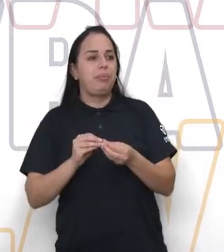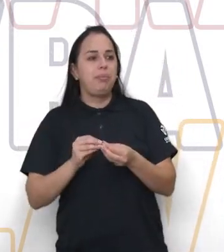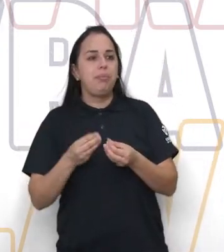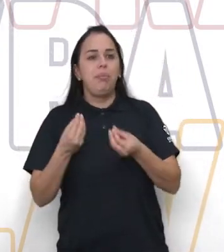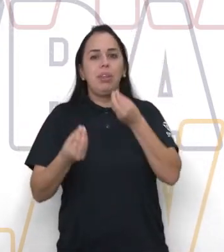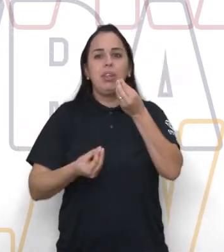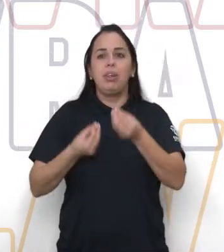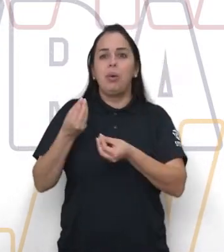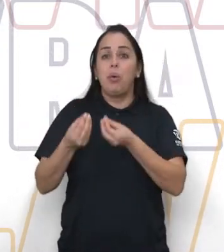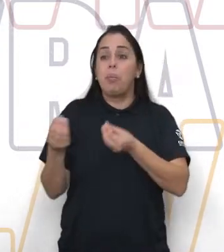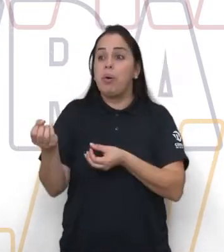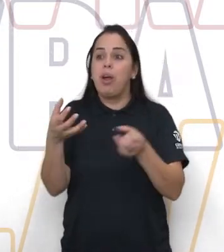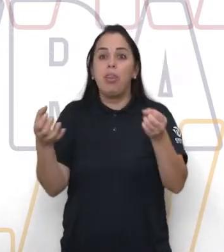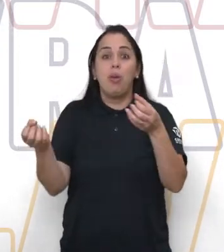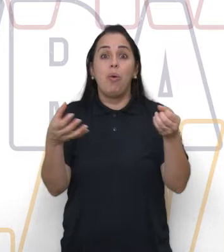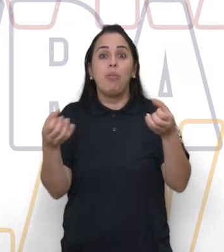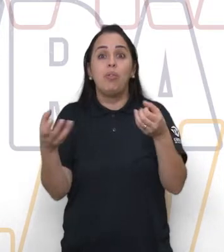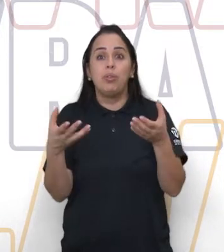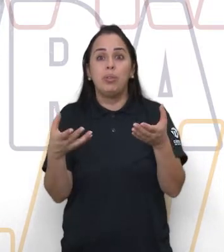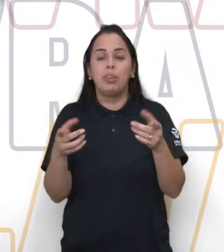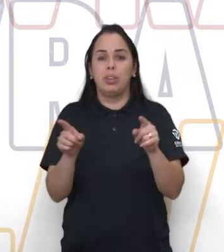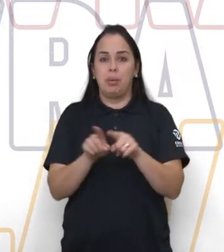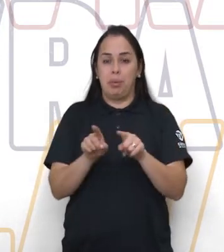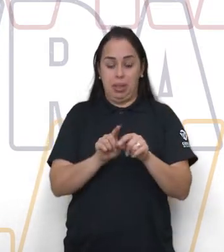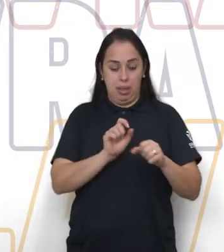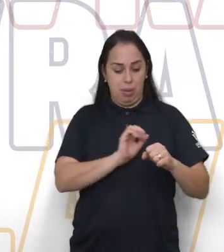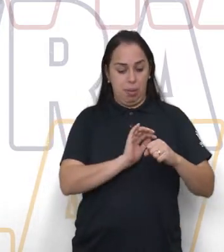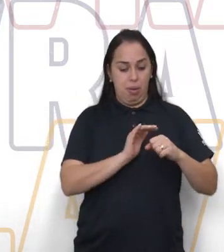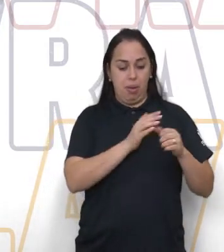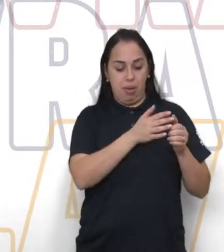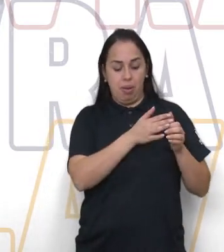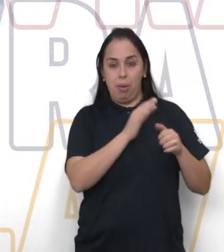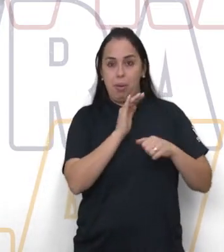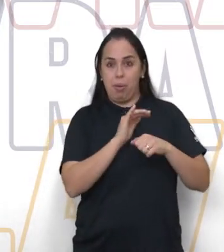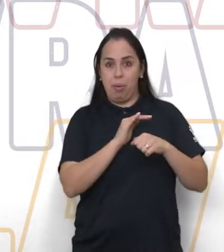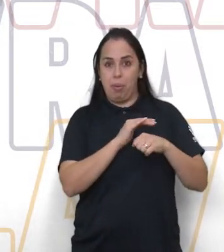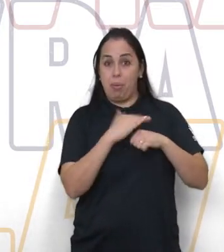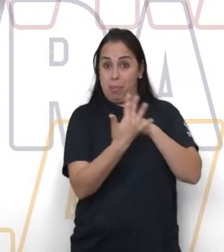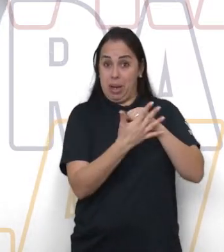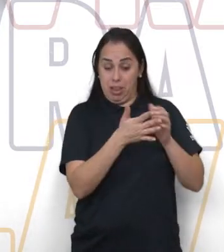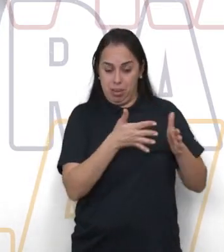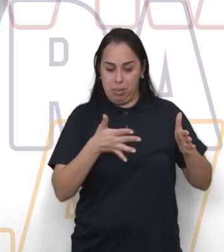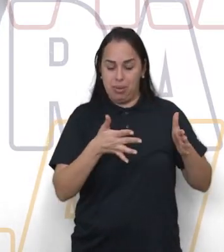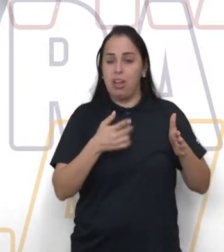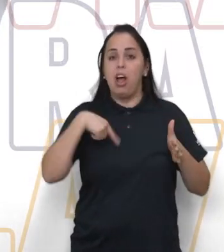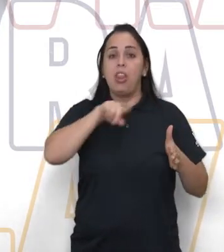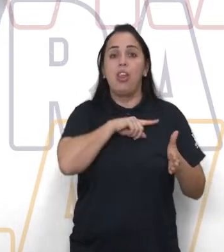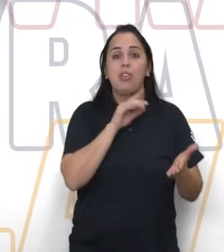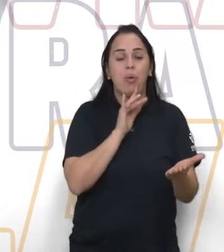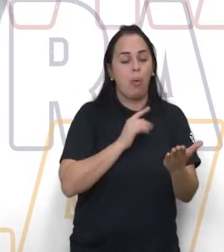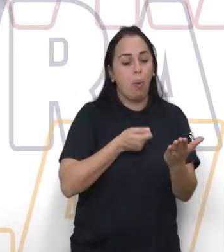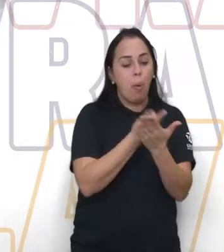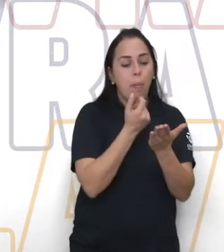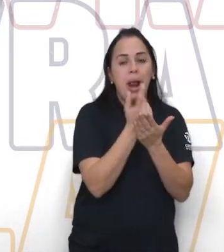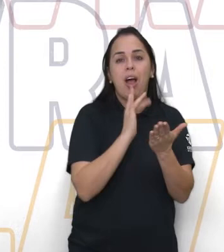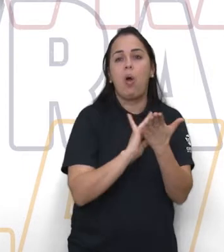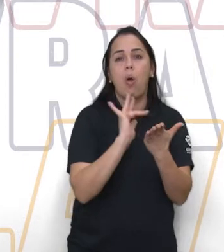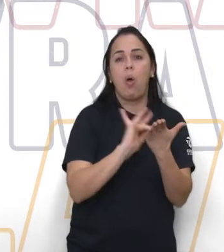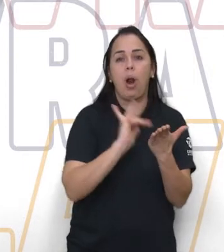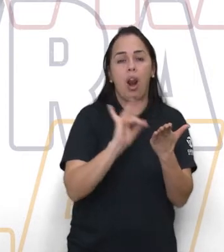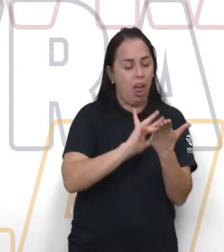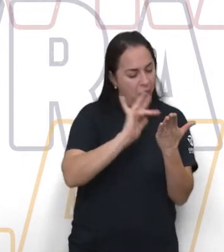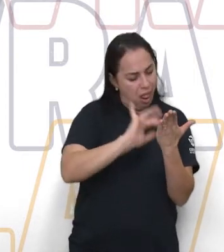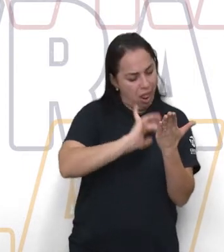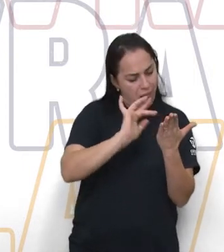funciona o mercado novo mercado a pandemia ela trouxe essa questão da gente compra tudo no digital né a gente passou a